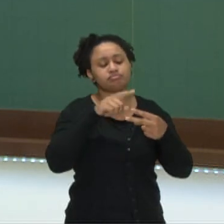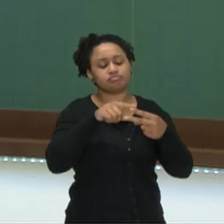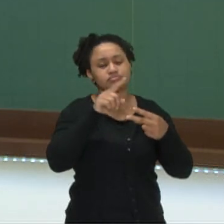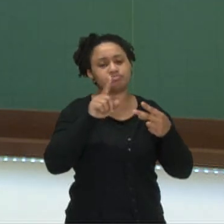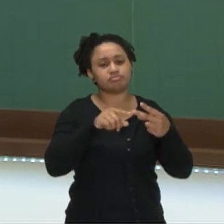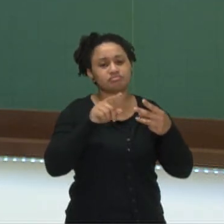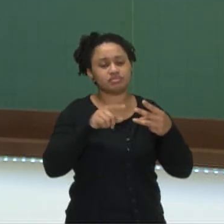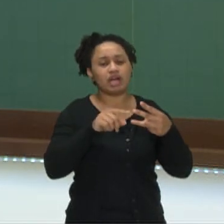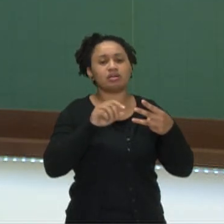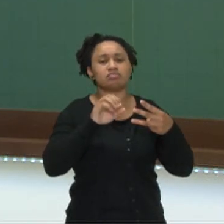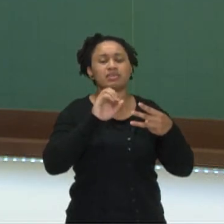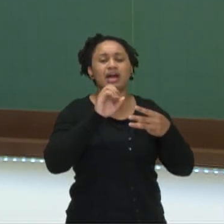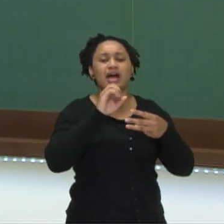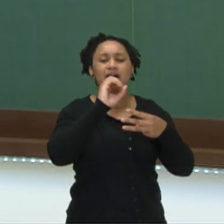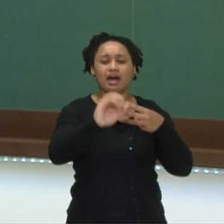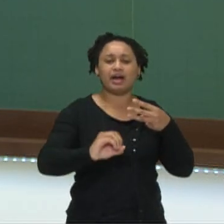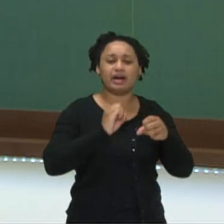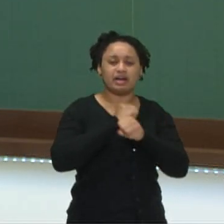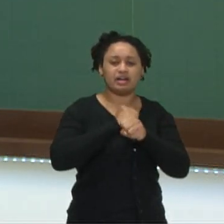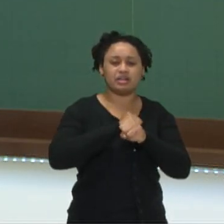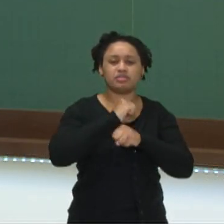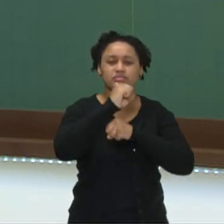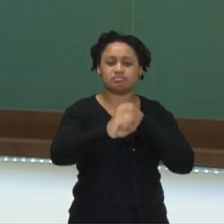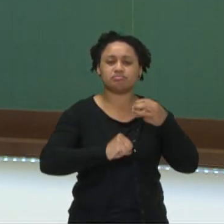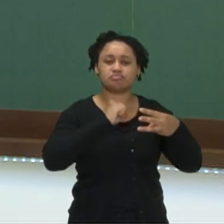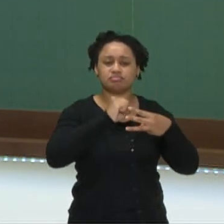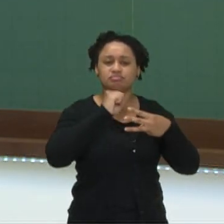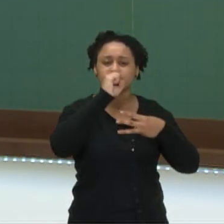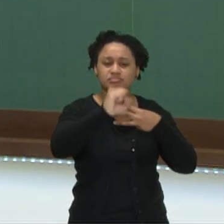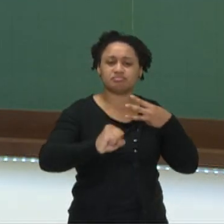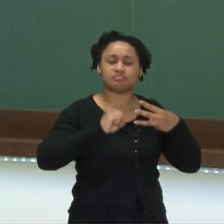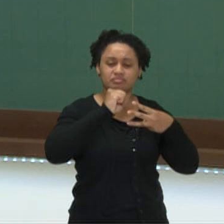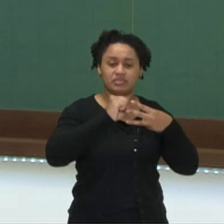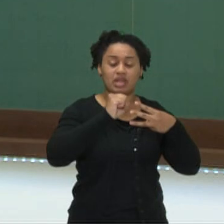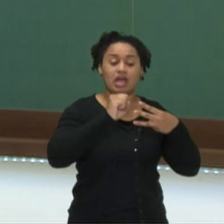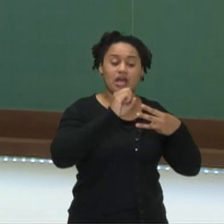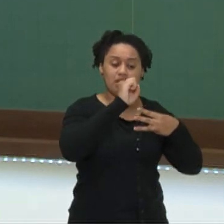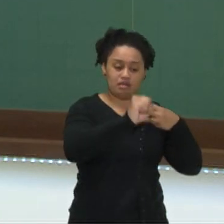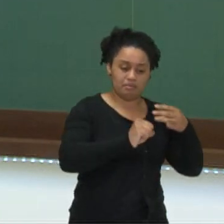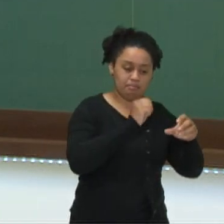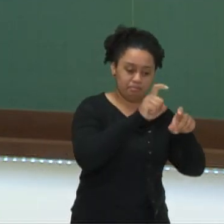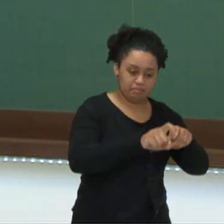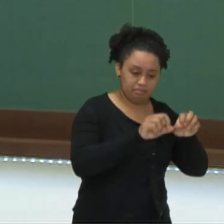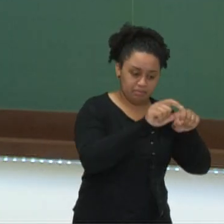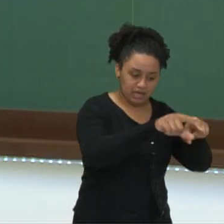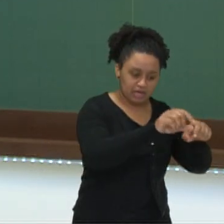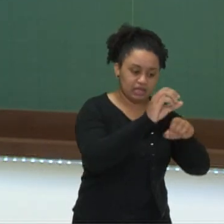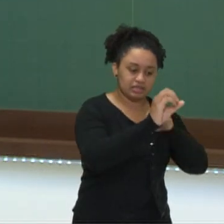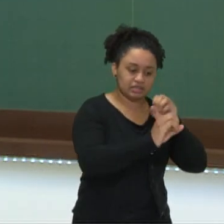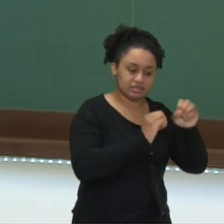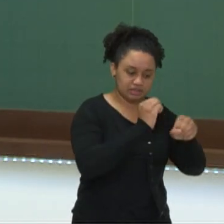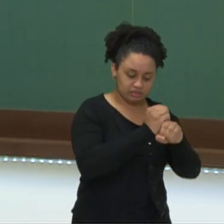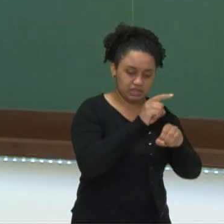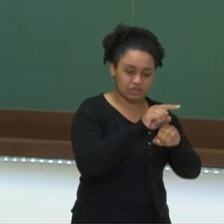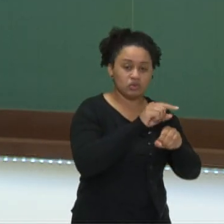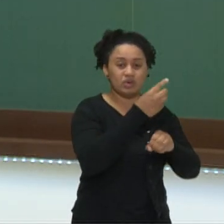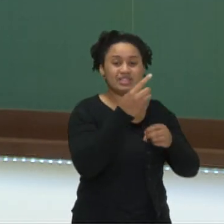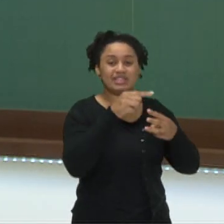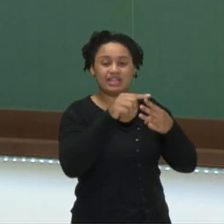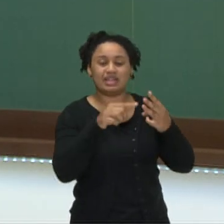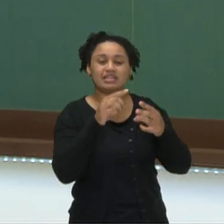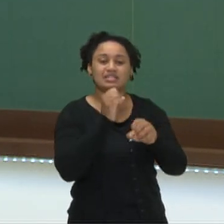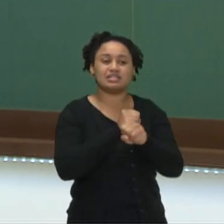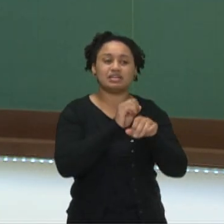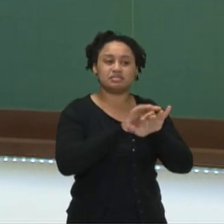terra descansando, planta em outras, depois vai revezando durante 3 anos. E o uso da charrua, aquele instrumento ali que você coloca